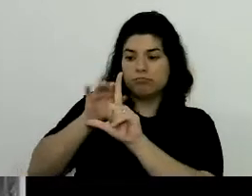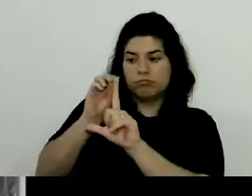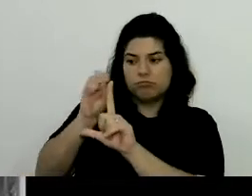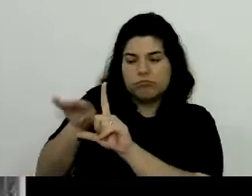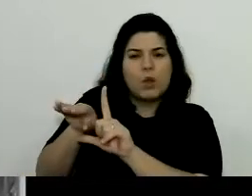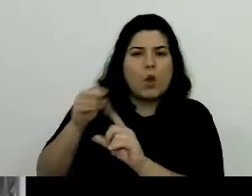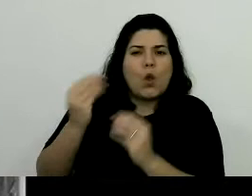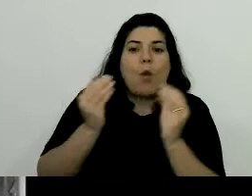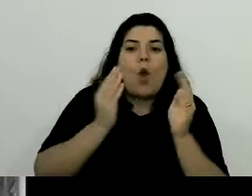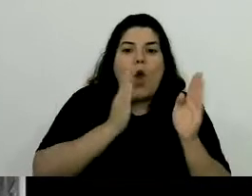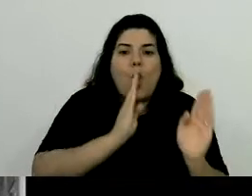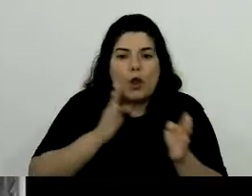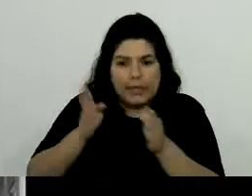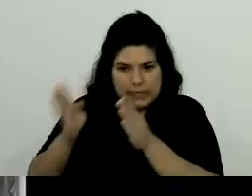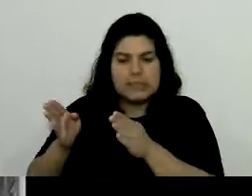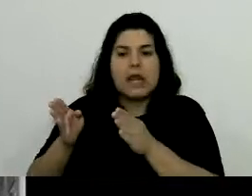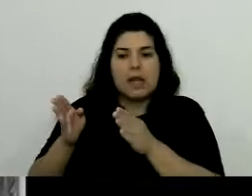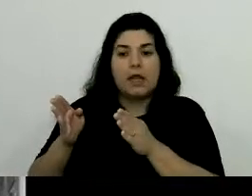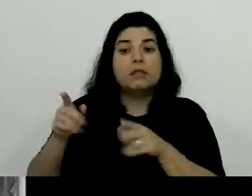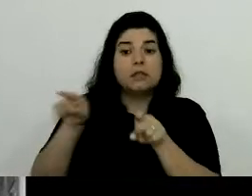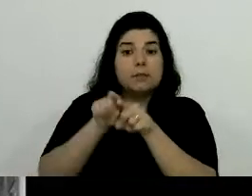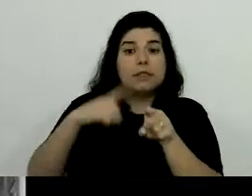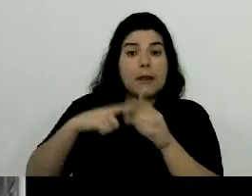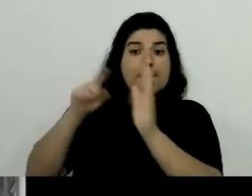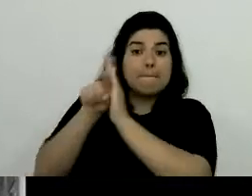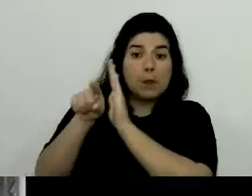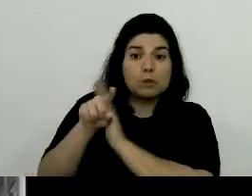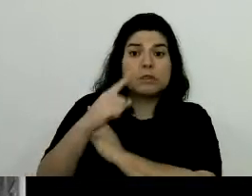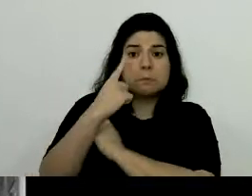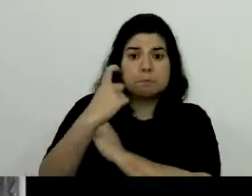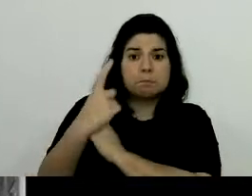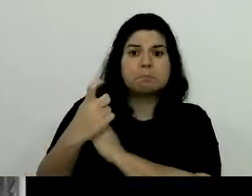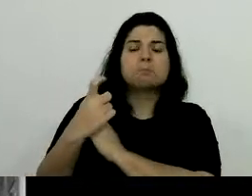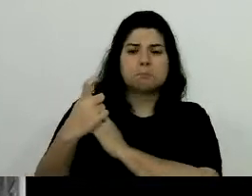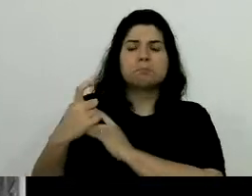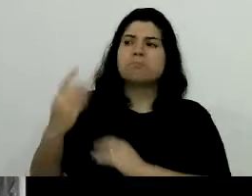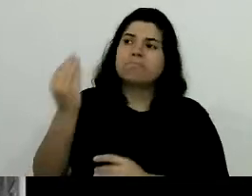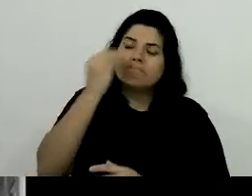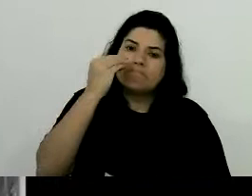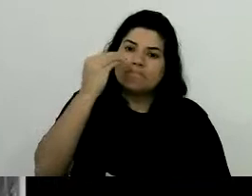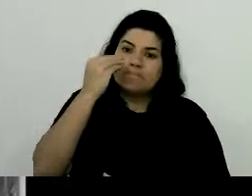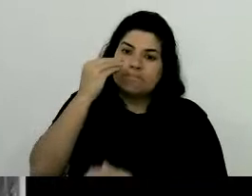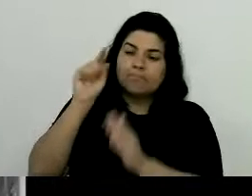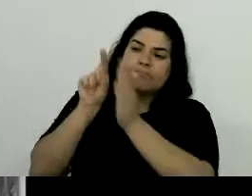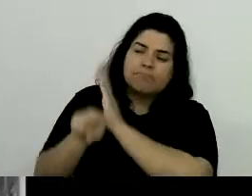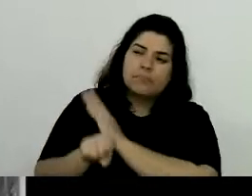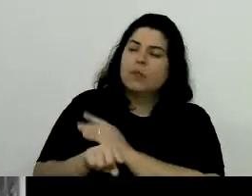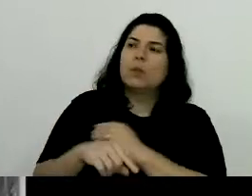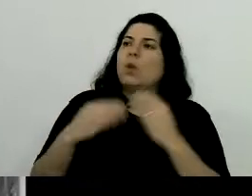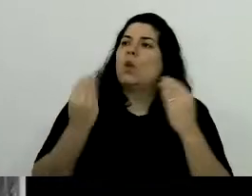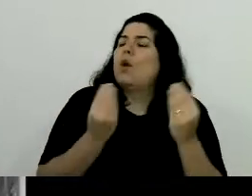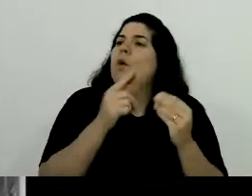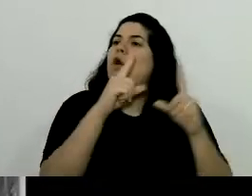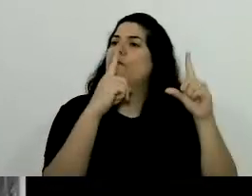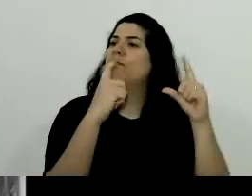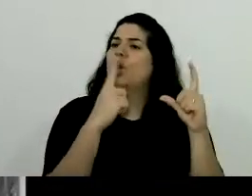organização. Um roteiro de perguntas muito interessantes que a gente tenta perguntar sobre como é que essas